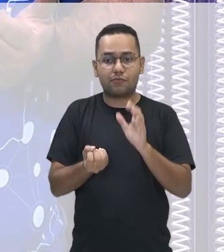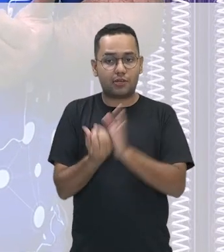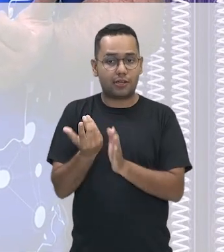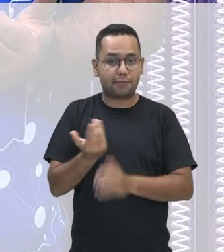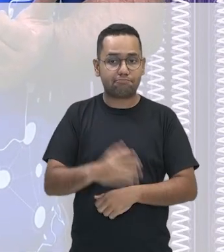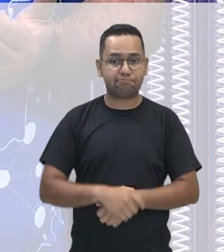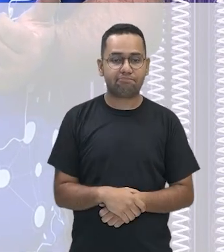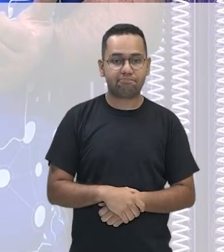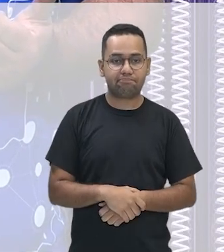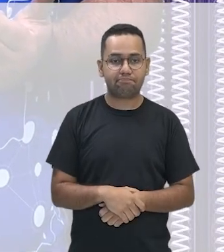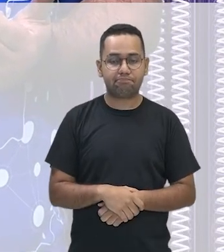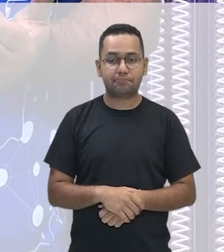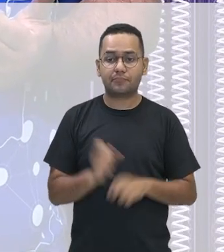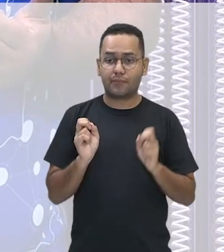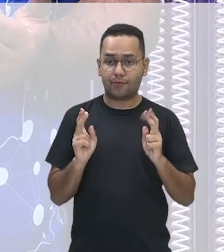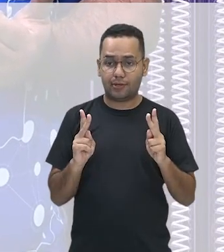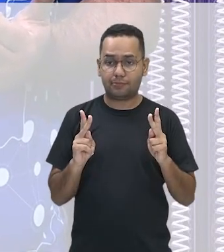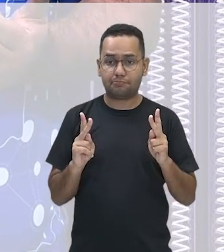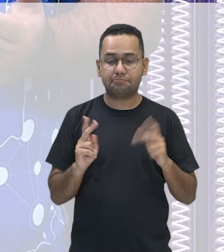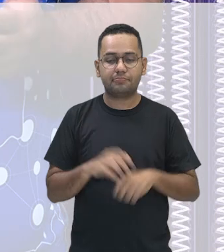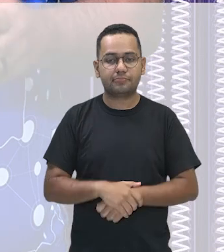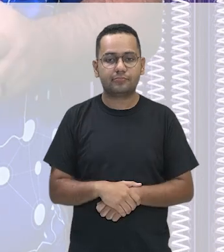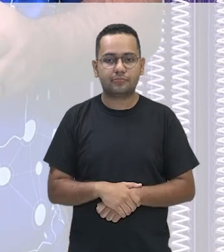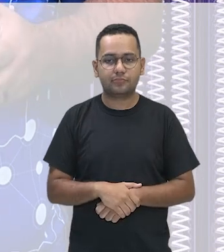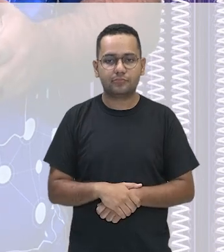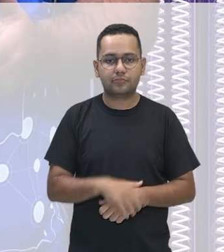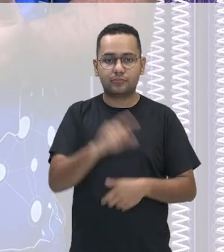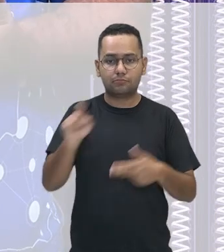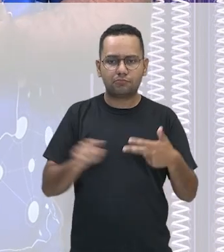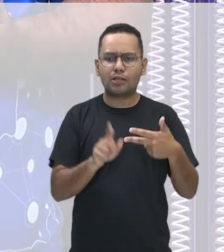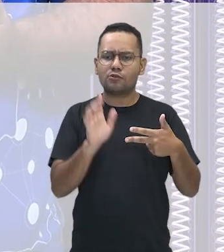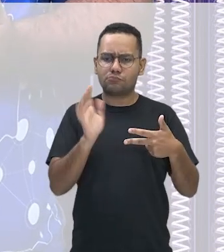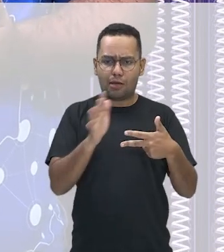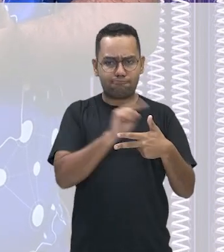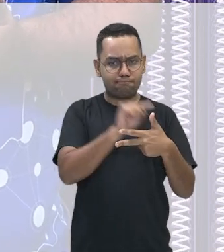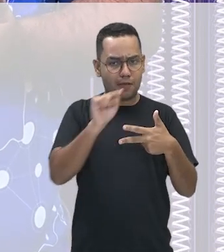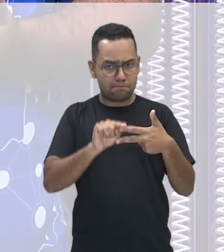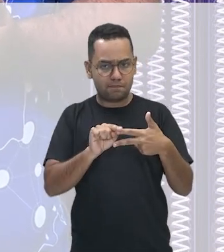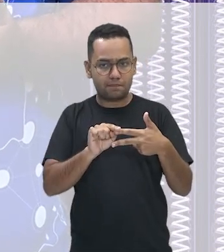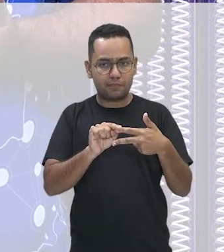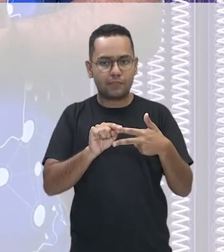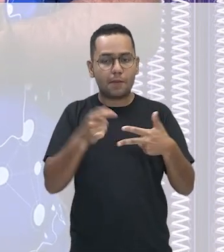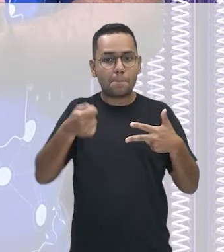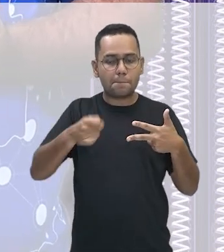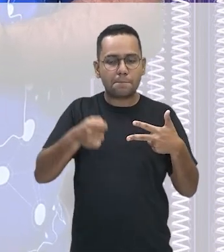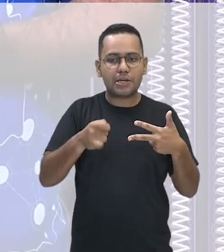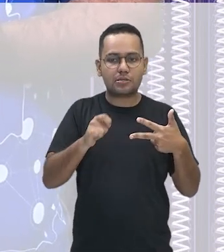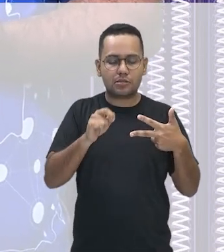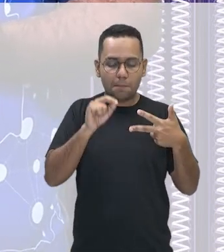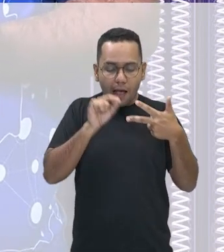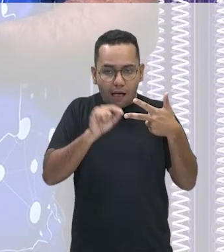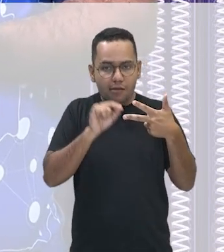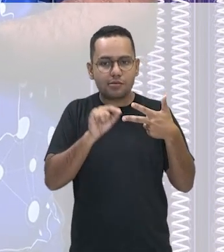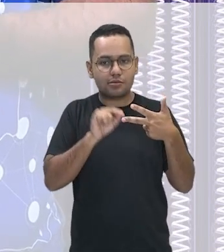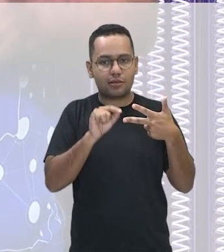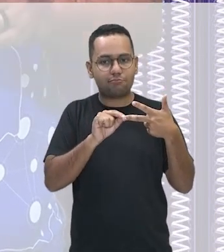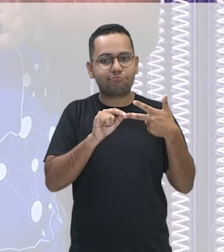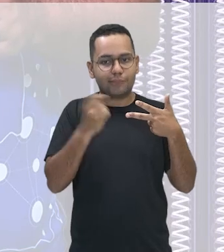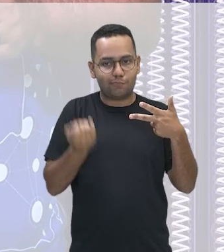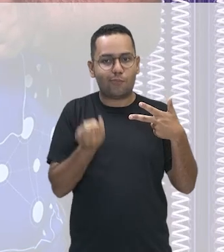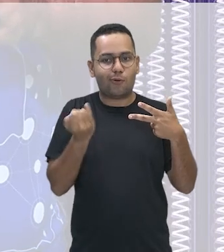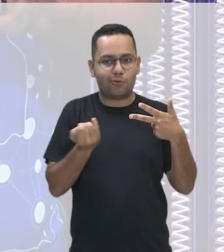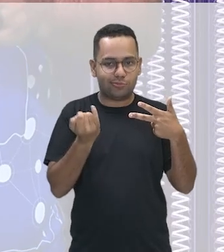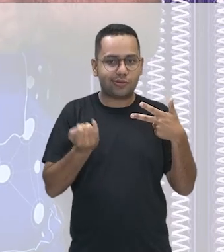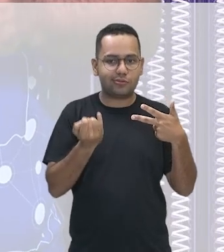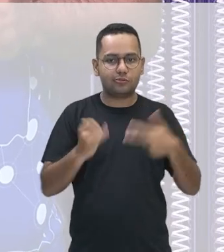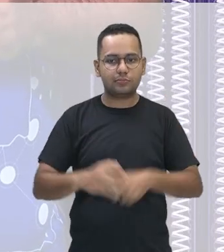questão da vida animal e humana, nós temos que considerar também o aspecto da vida vegetal. E